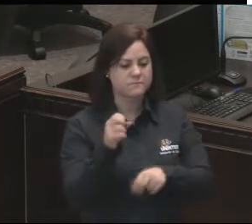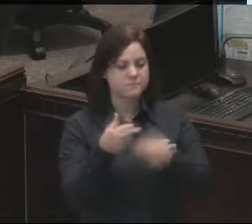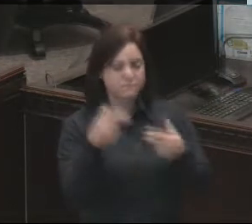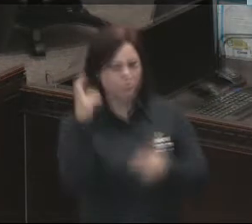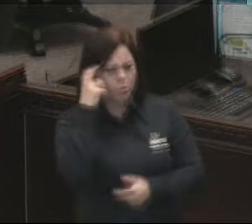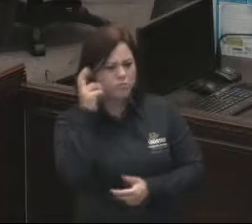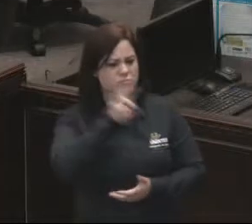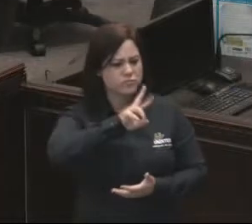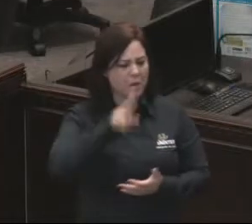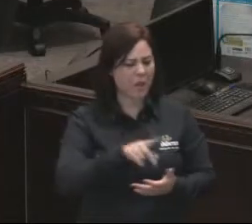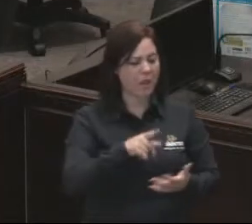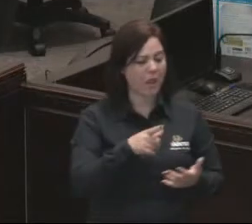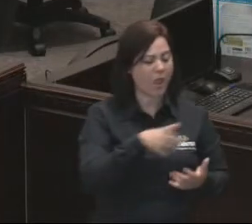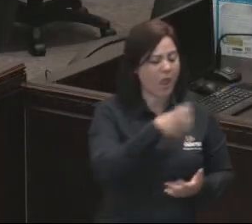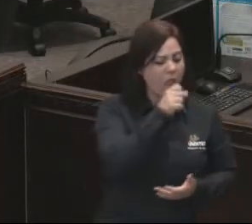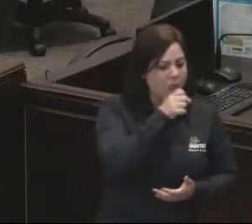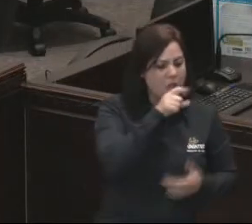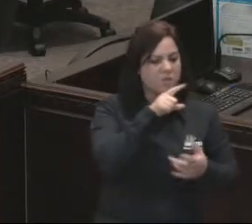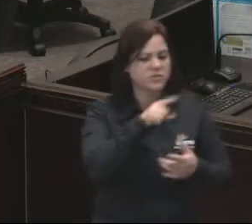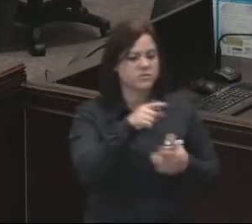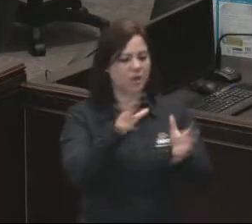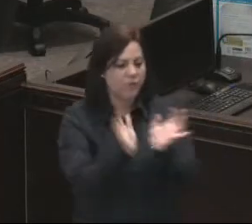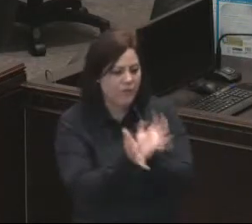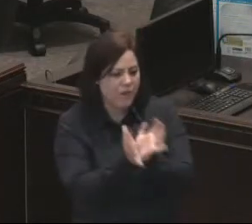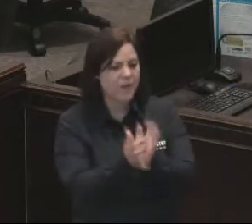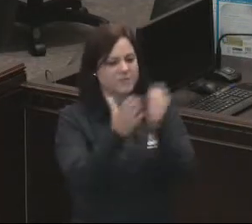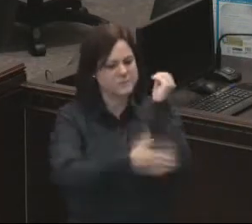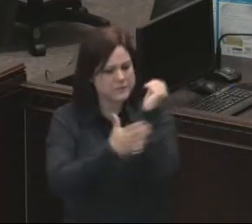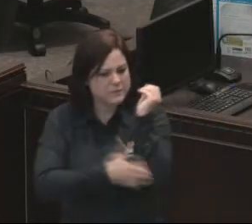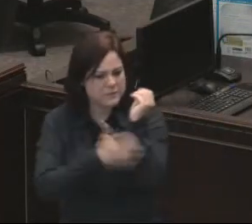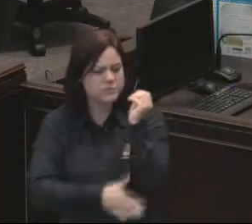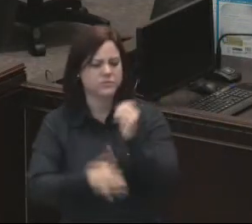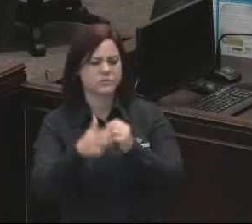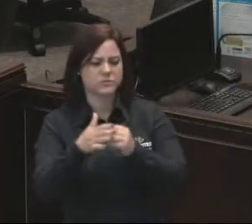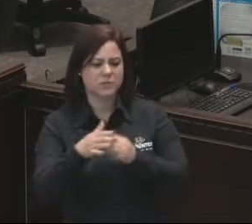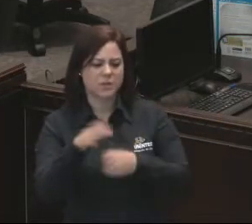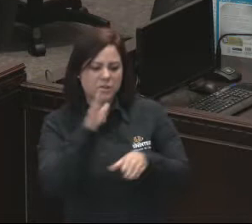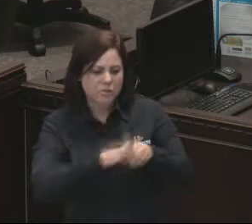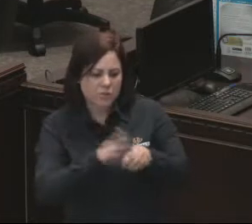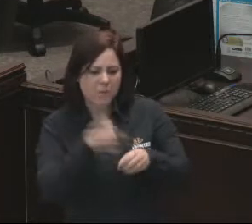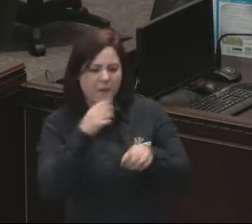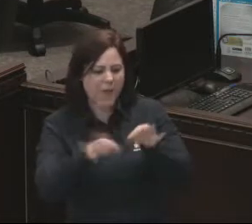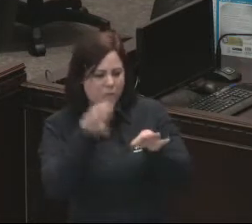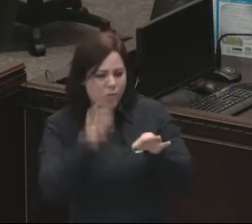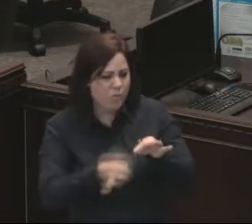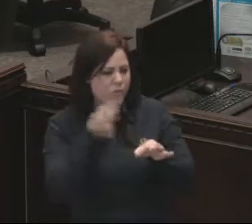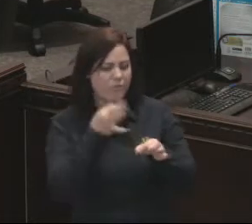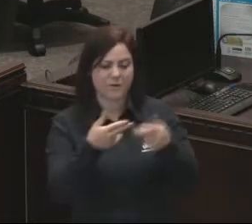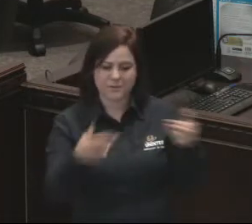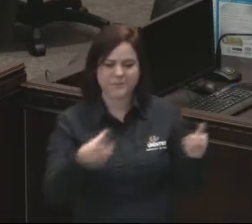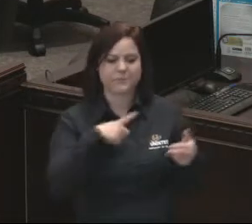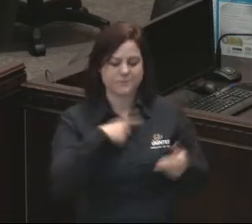culturas. Né? Então, aqui, laranja, alface, abacaxi, morango, pimentão, tomate, uva, que são os que tiveram